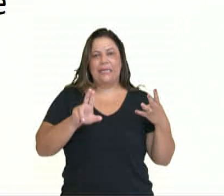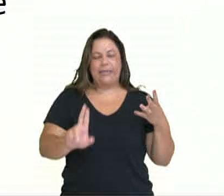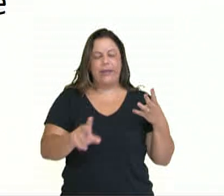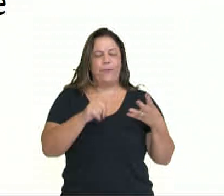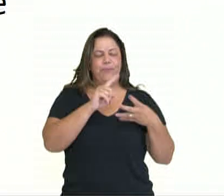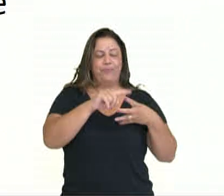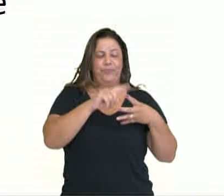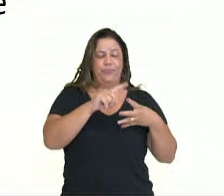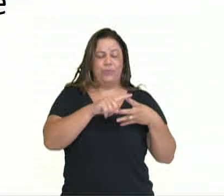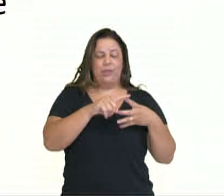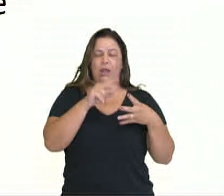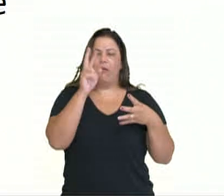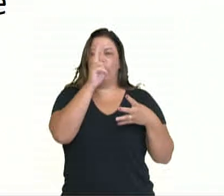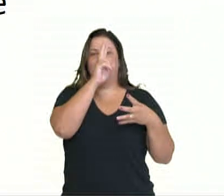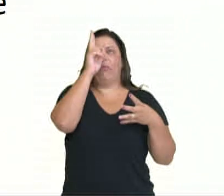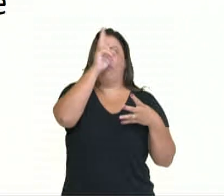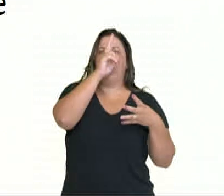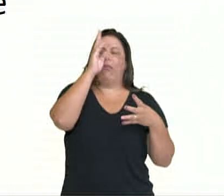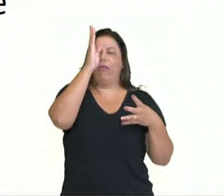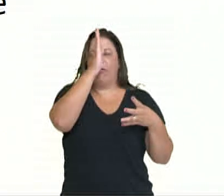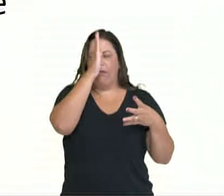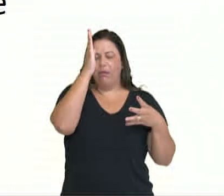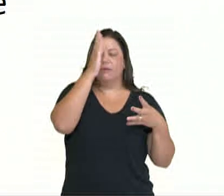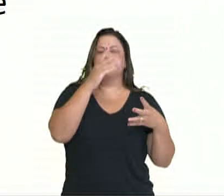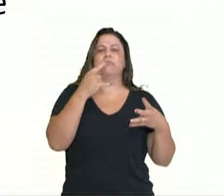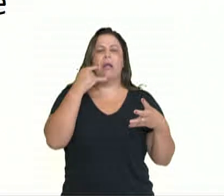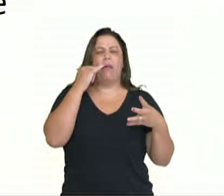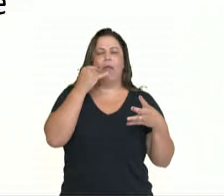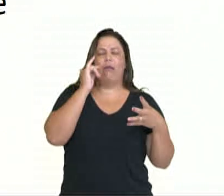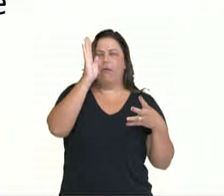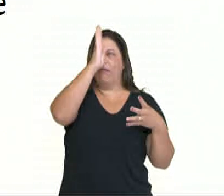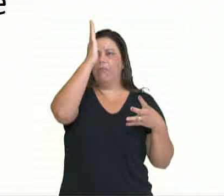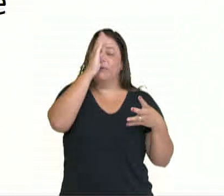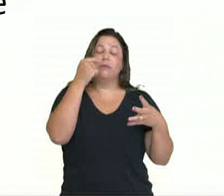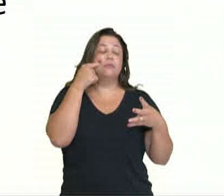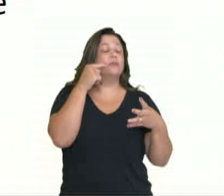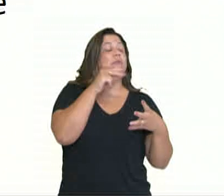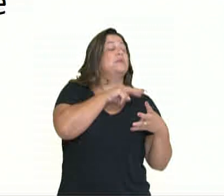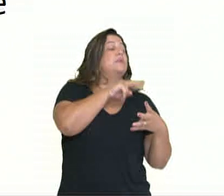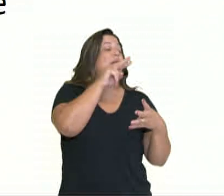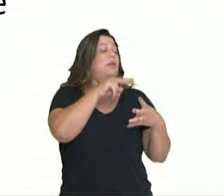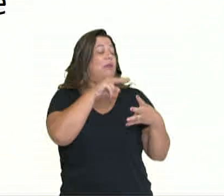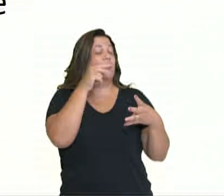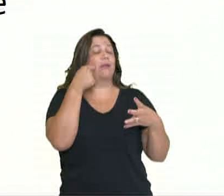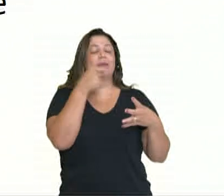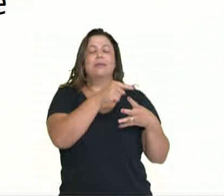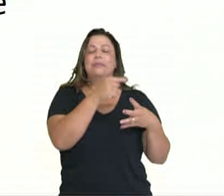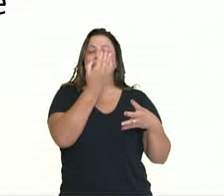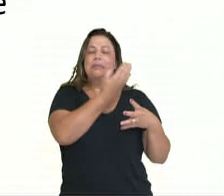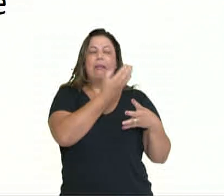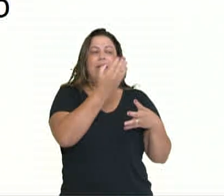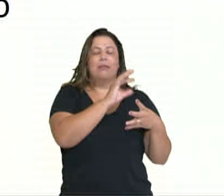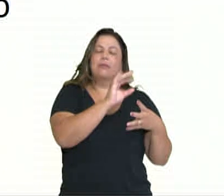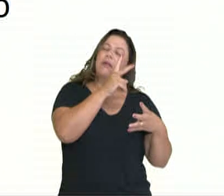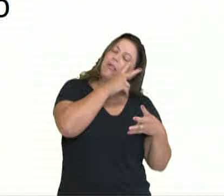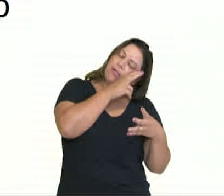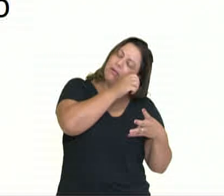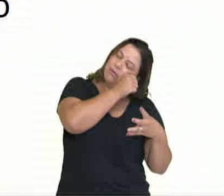esfarrapado, deitara-se de comprido no banco, dirigira palavras amenas a um vizinho invisível e agora